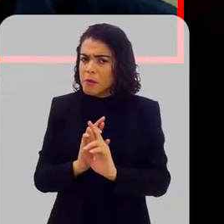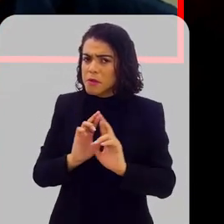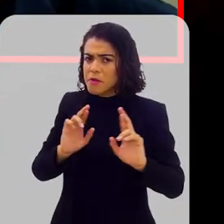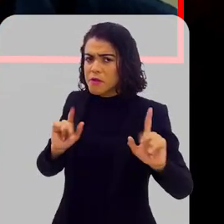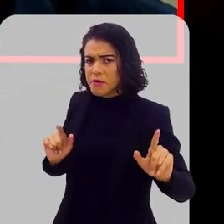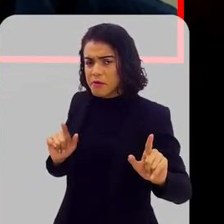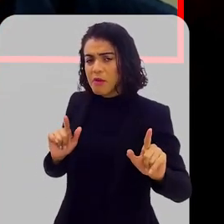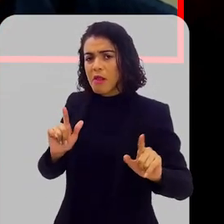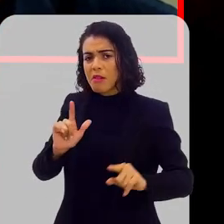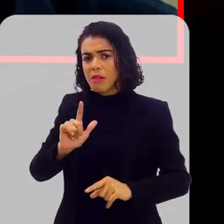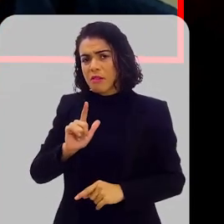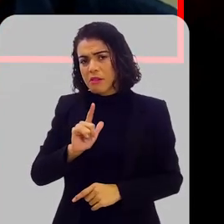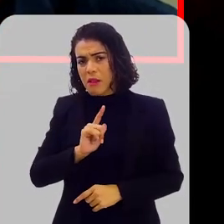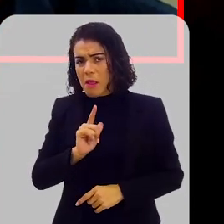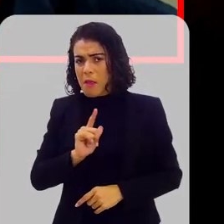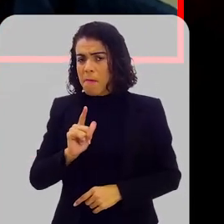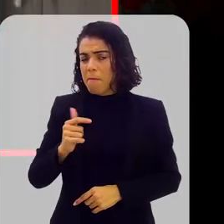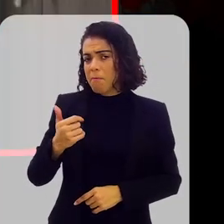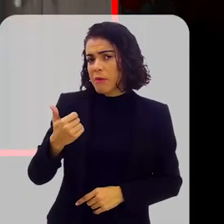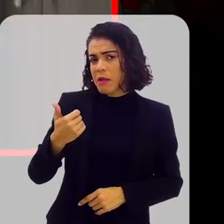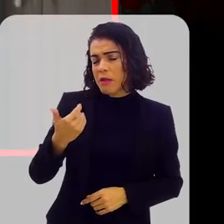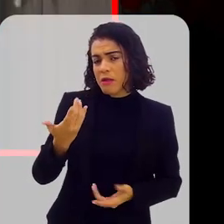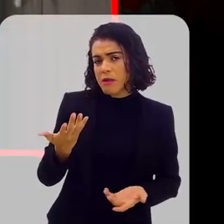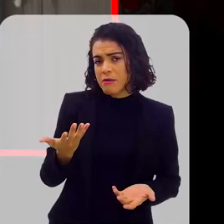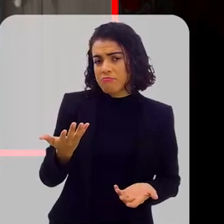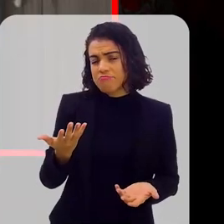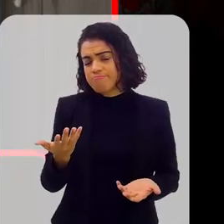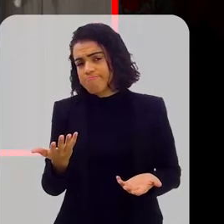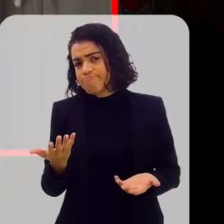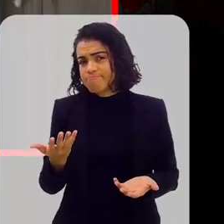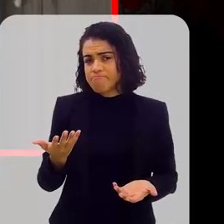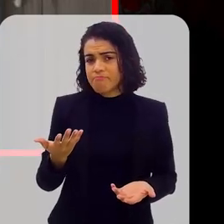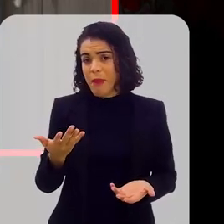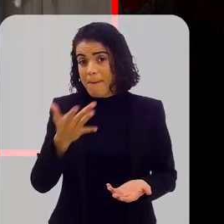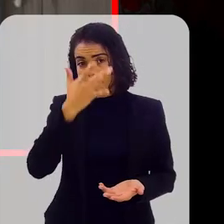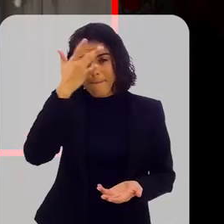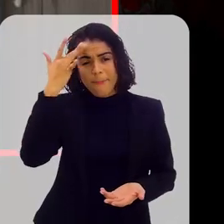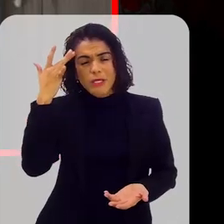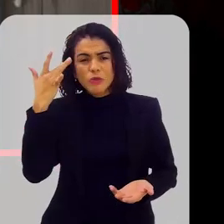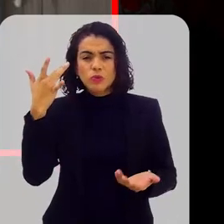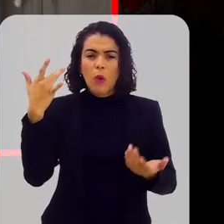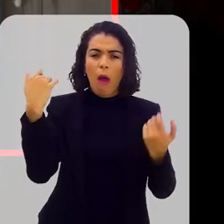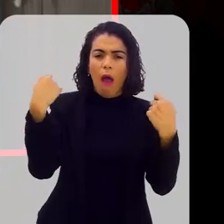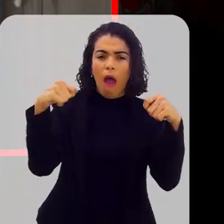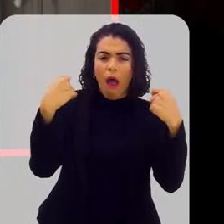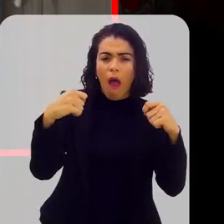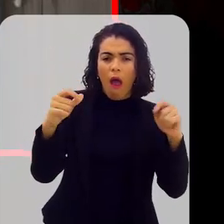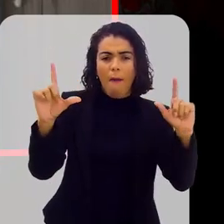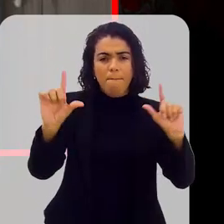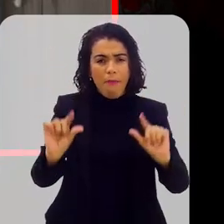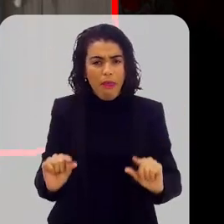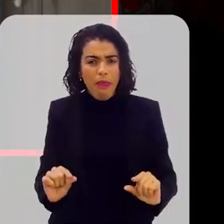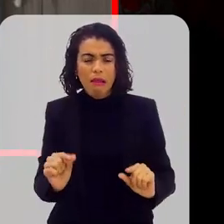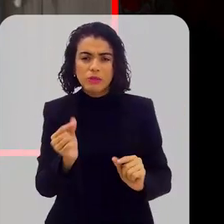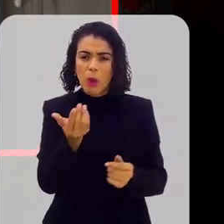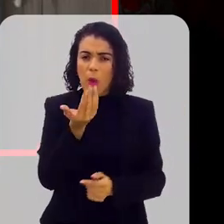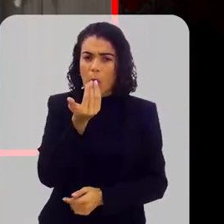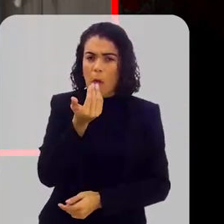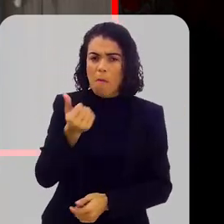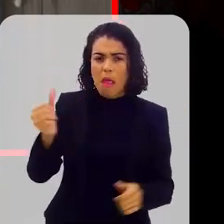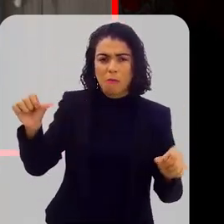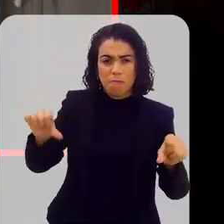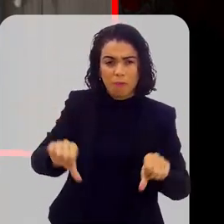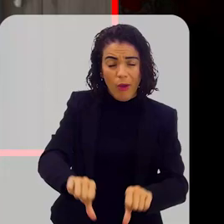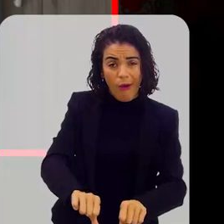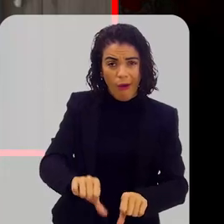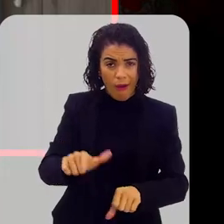comportamento diferenciado de haver, portanto, menos as pessoas estarem se exercitando menos e